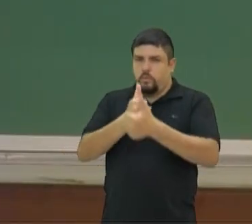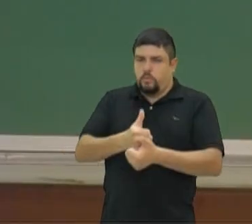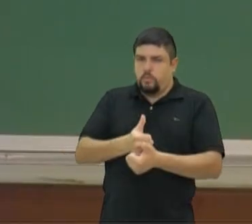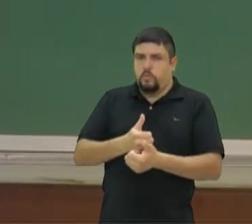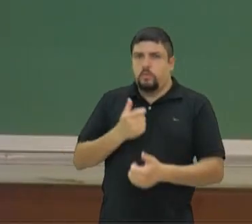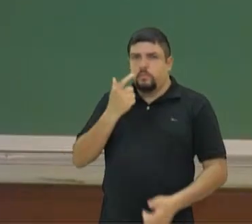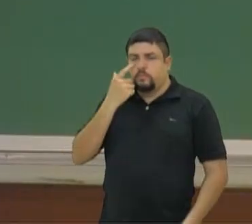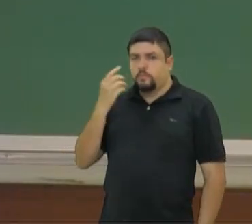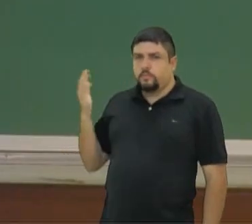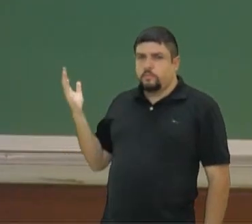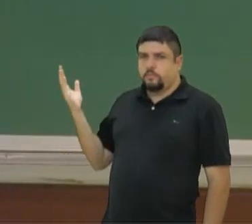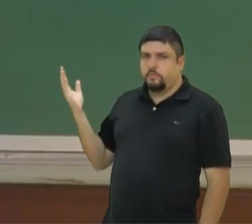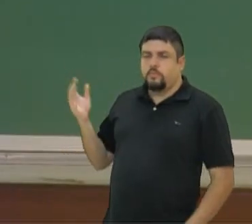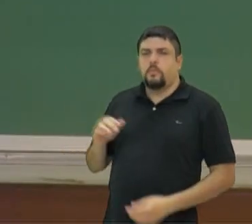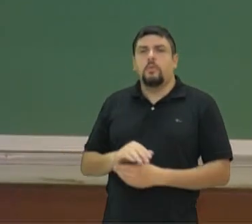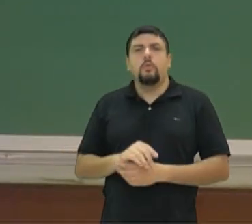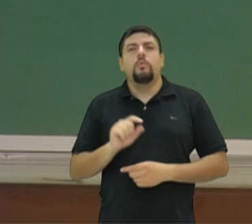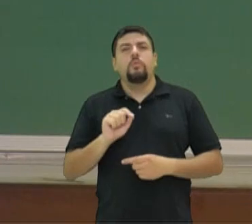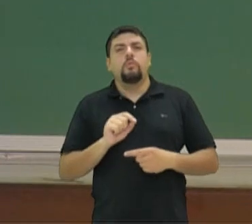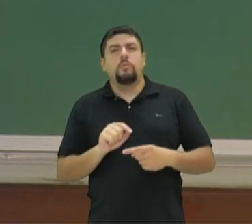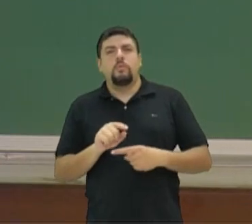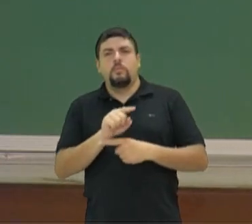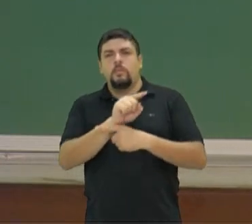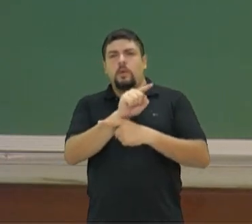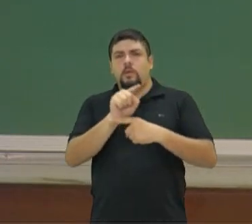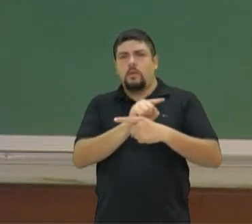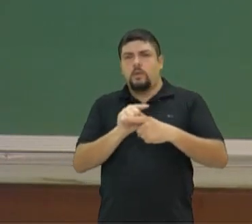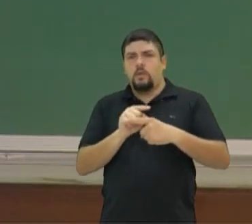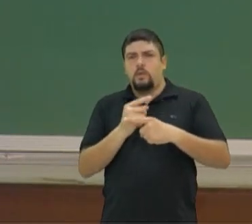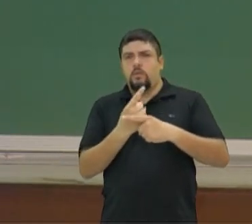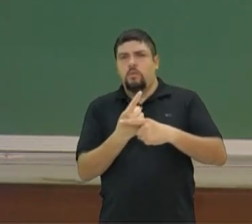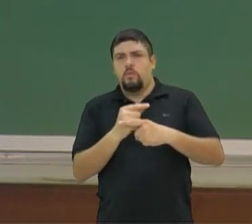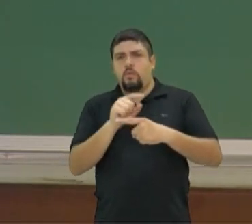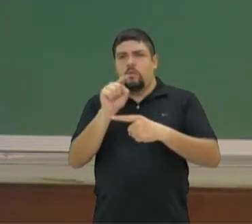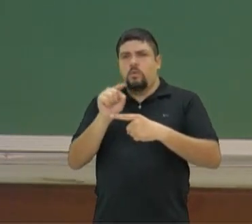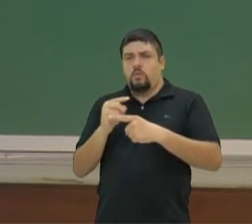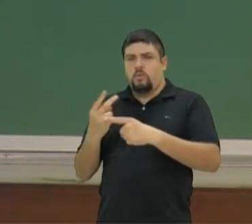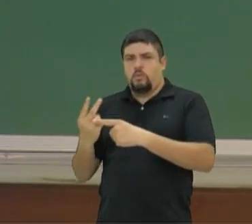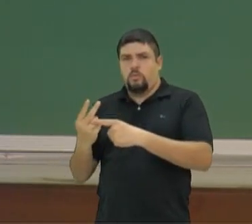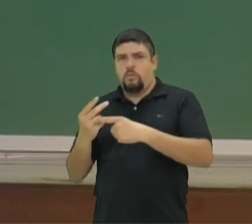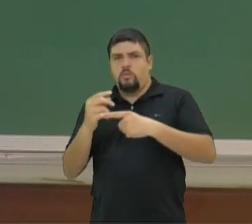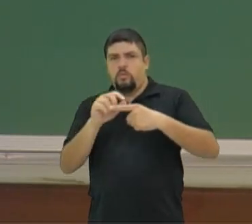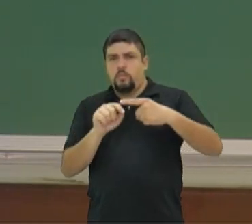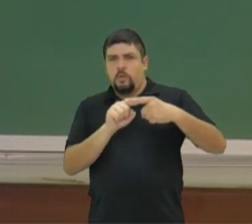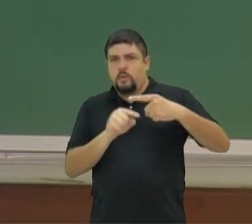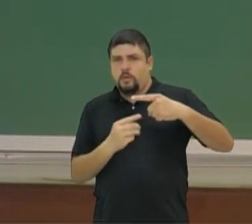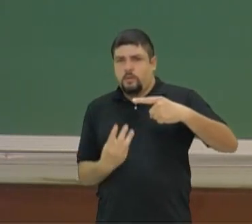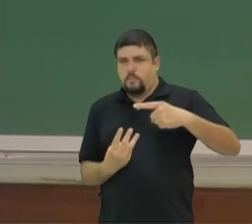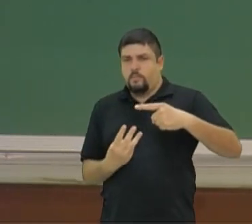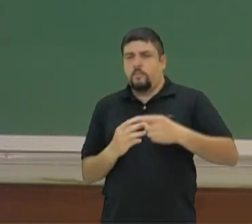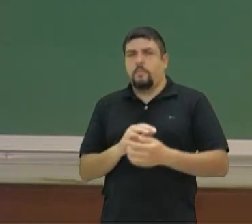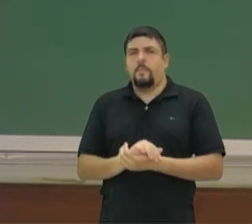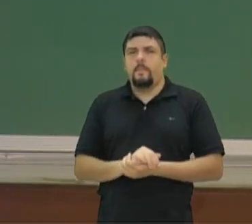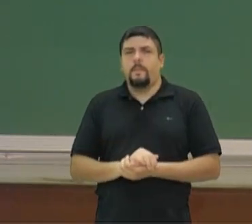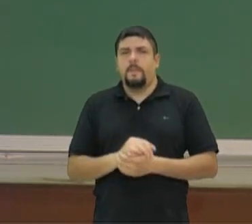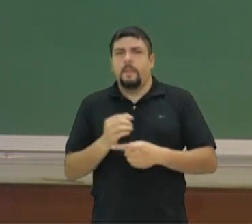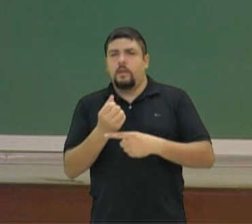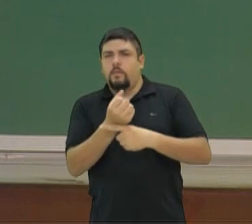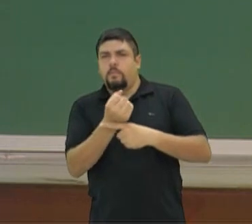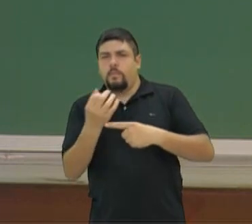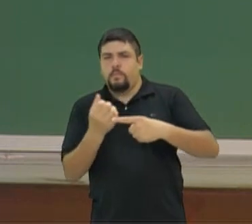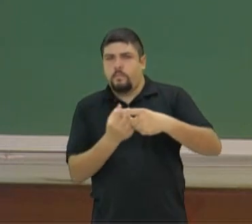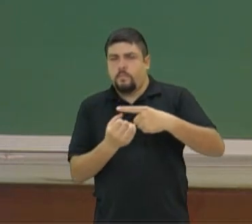divisão entre complexos. Primeiro desse complexo, numerador. Olha aqui o conceito de fração, numerador e